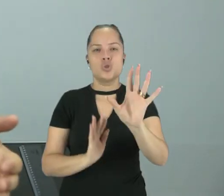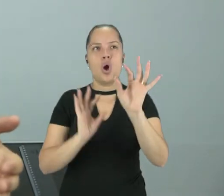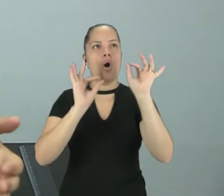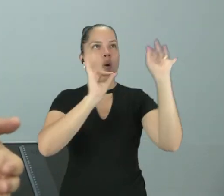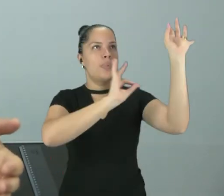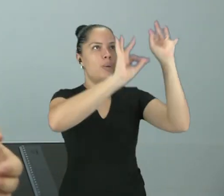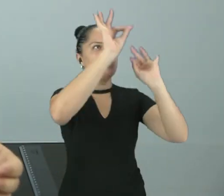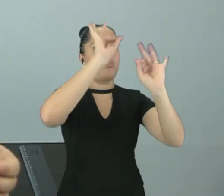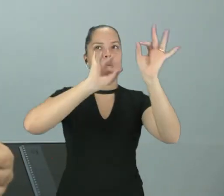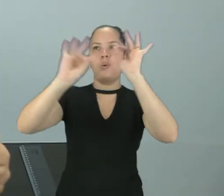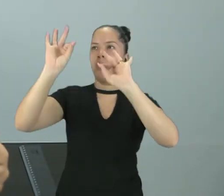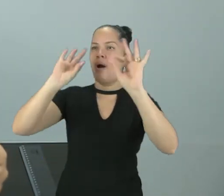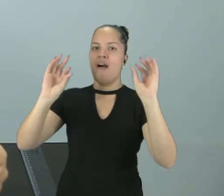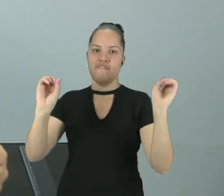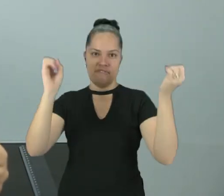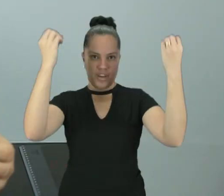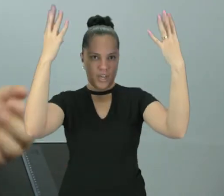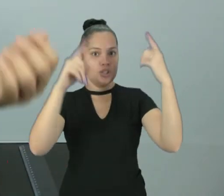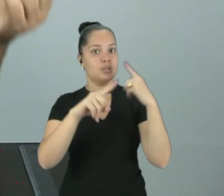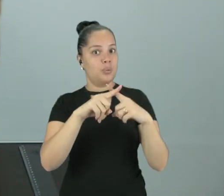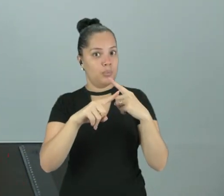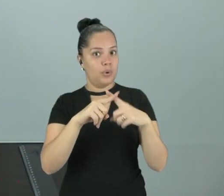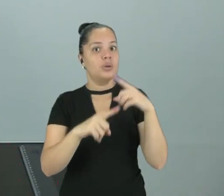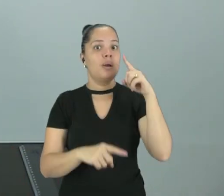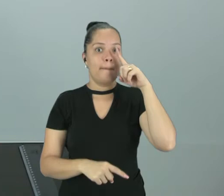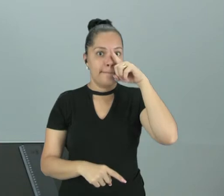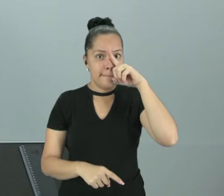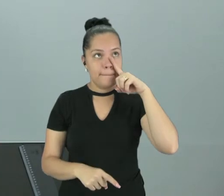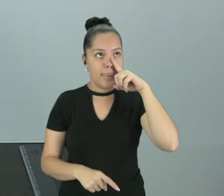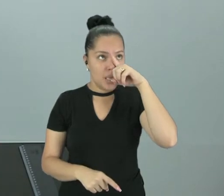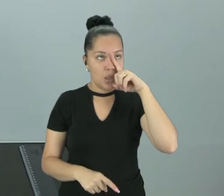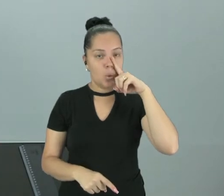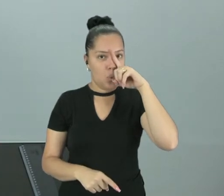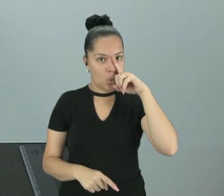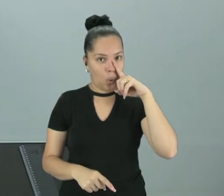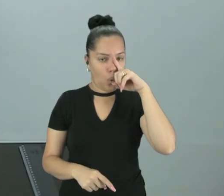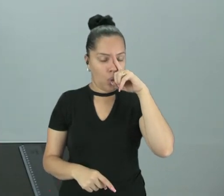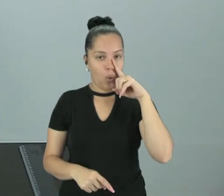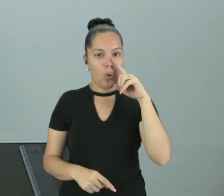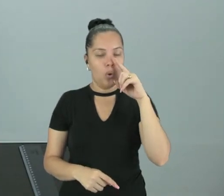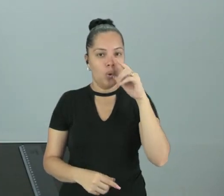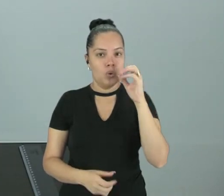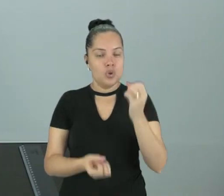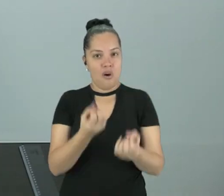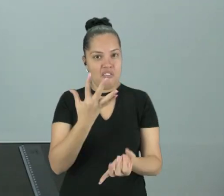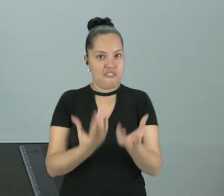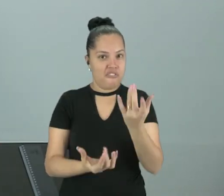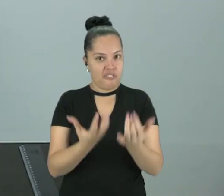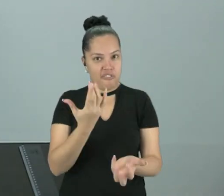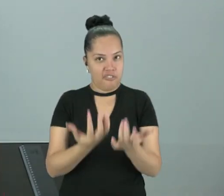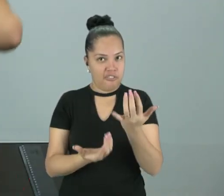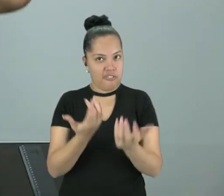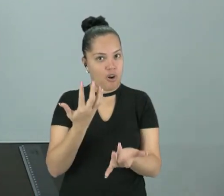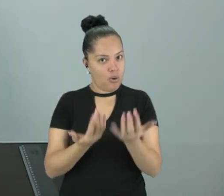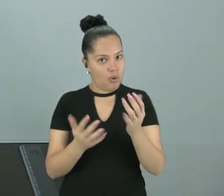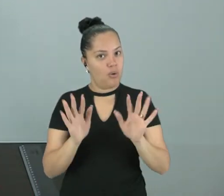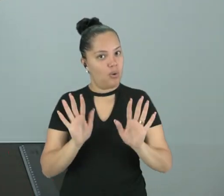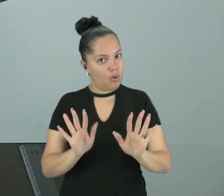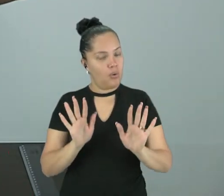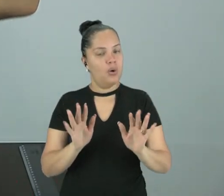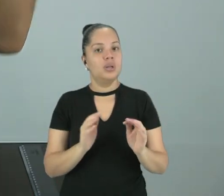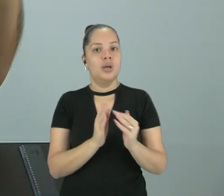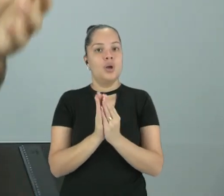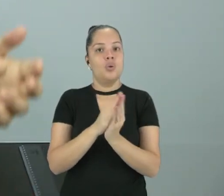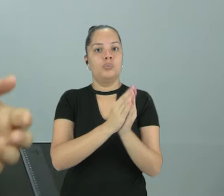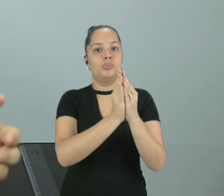ornamentar porque o balão mesmo original e tem fogo nela colocado com fogo algumas pessoas fazem isso e o balão ele é